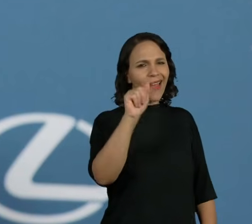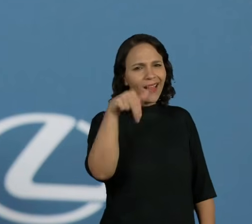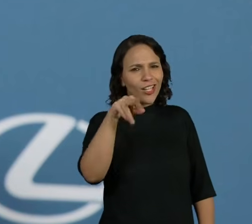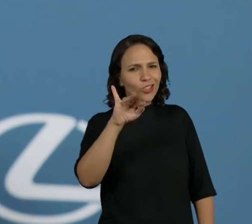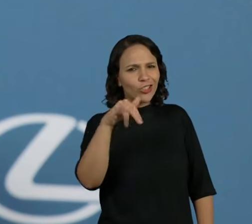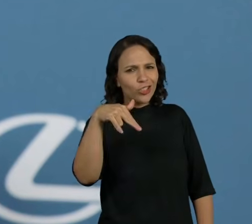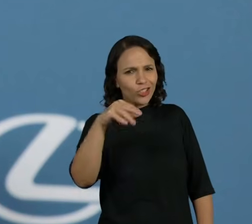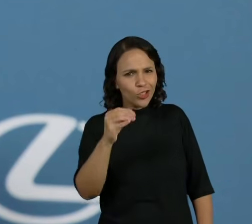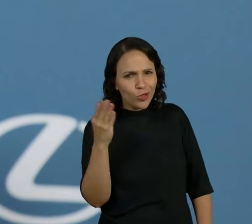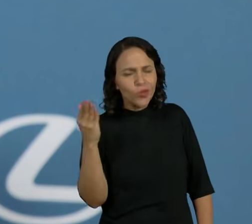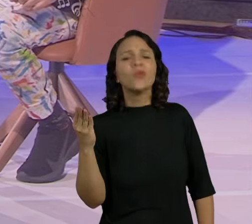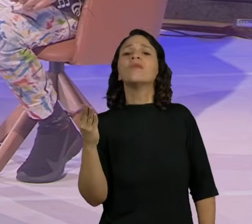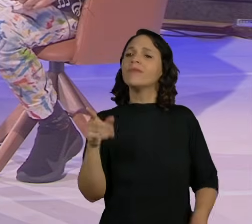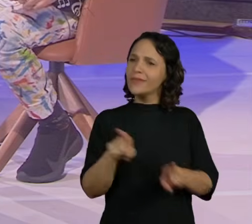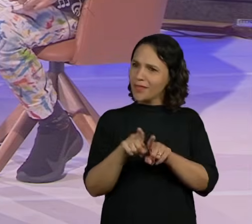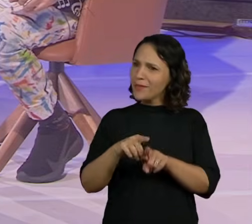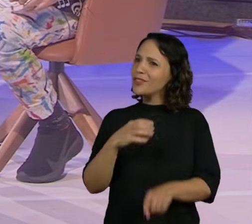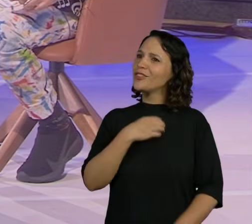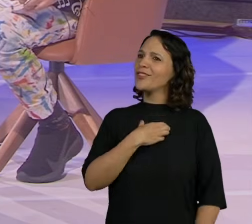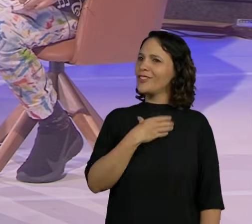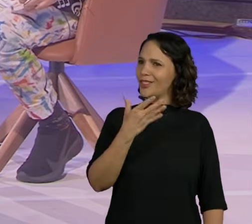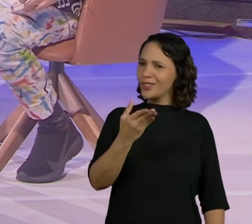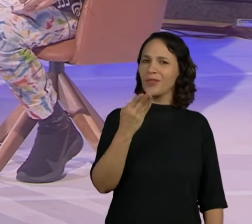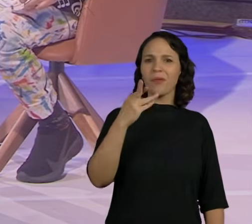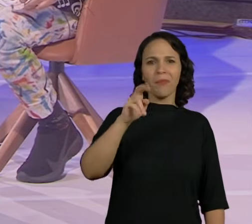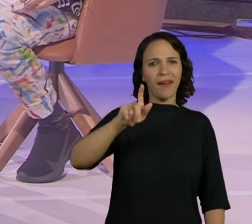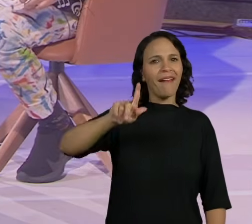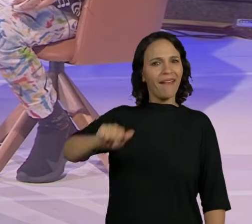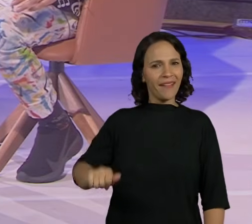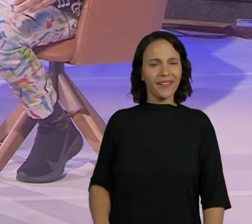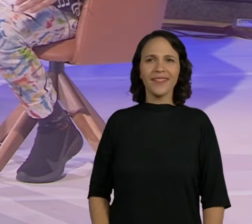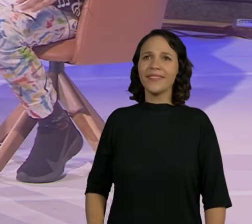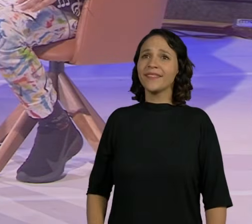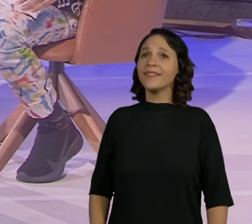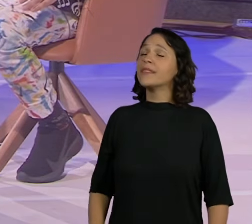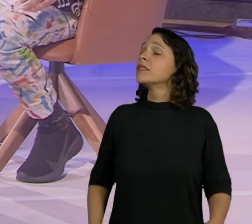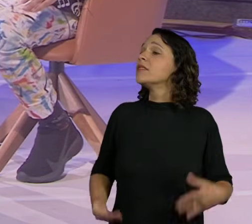coisas bregorianas. E é uma coisa que a gente...